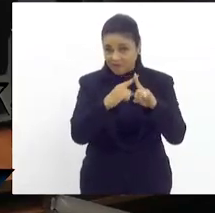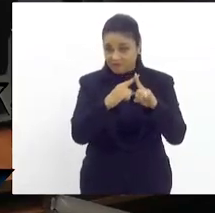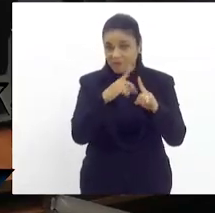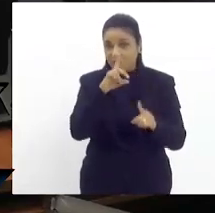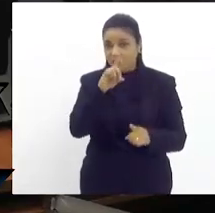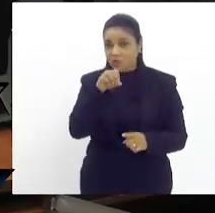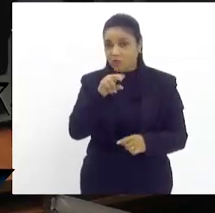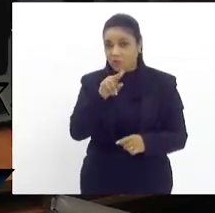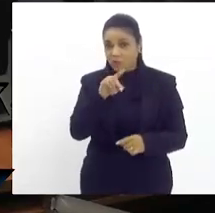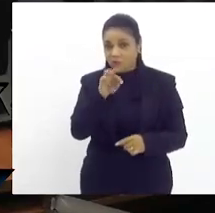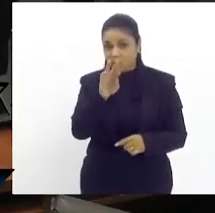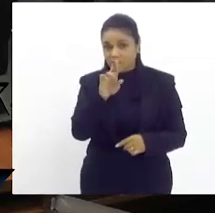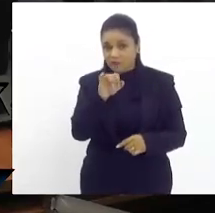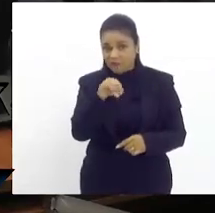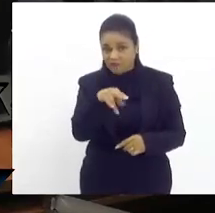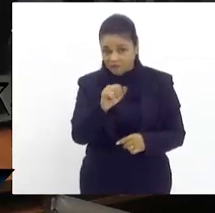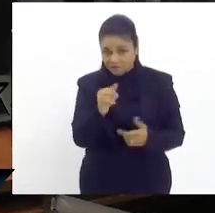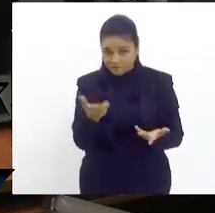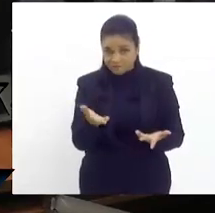Presidente